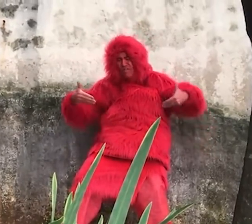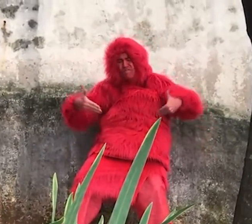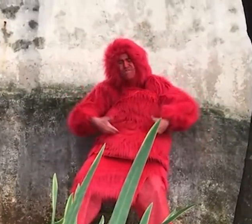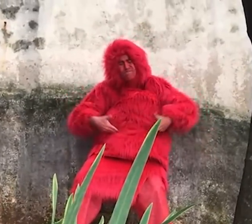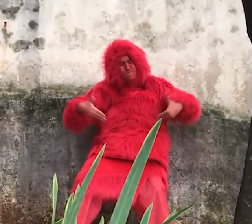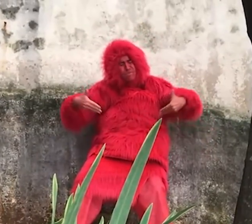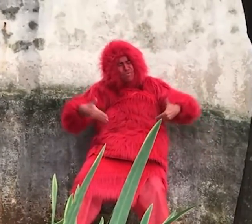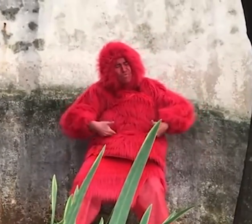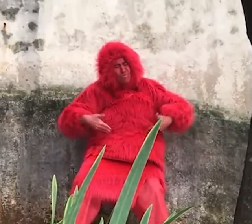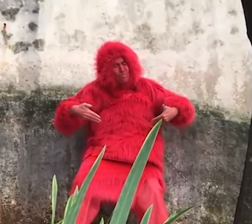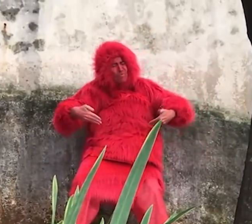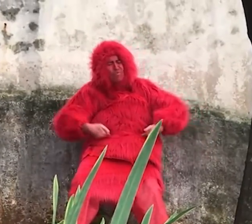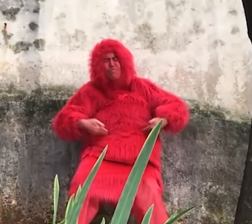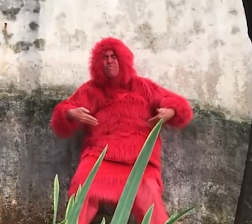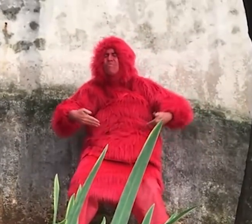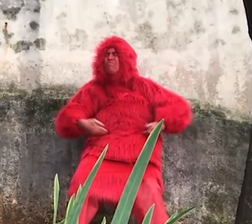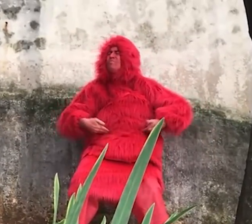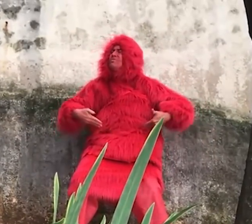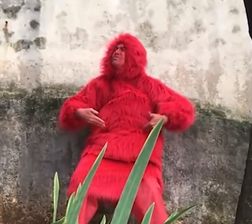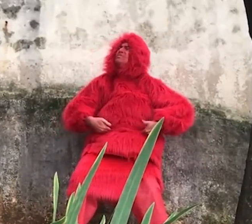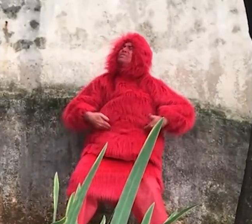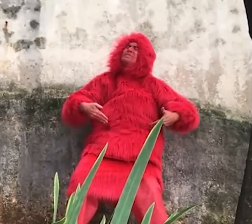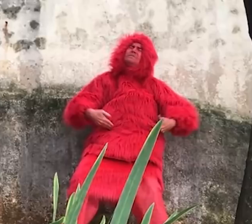Que fome!